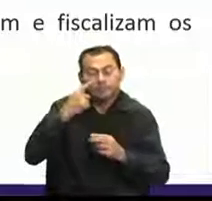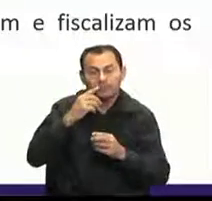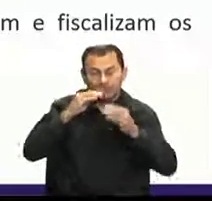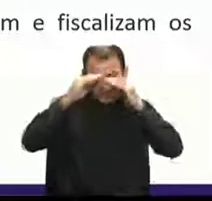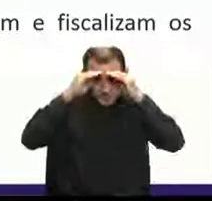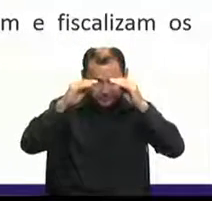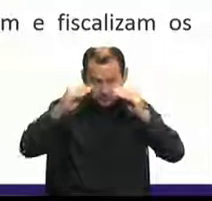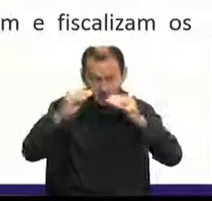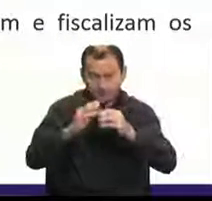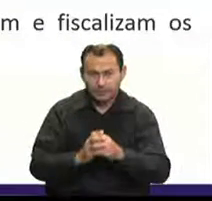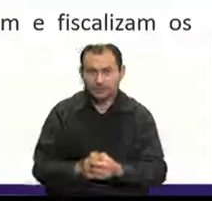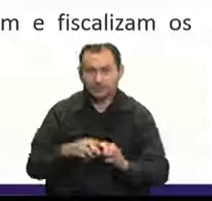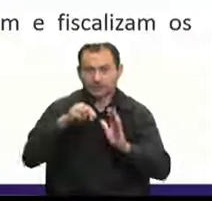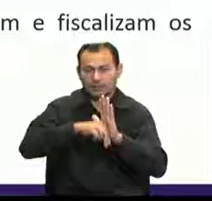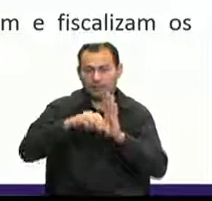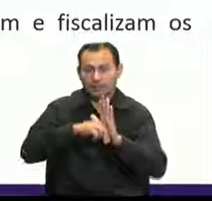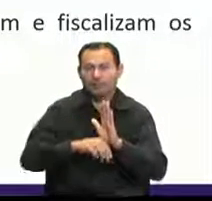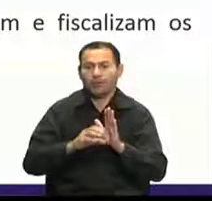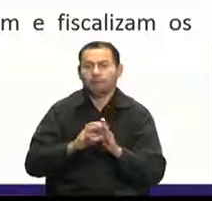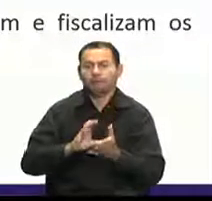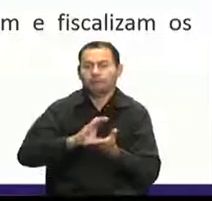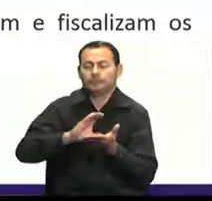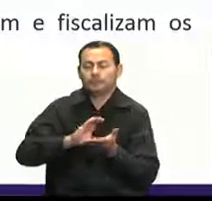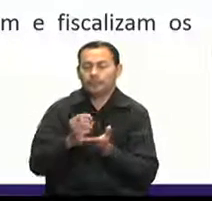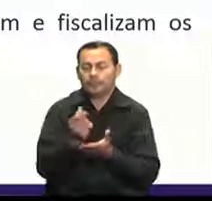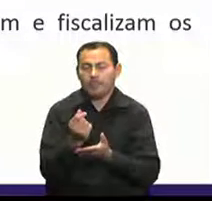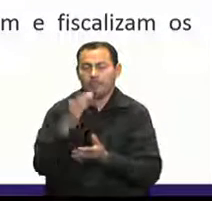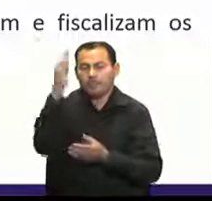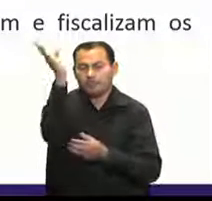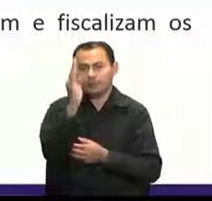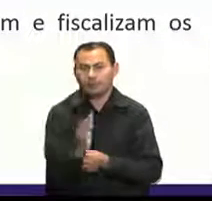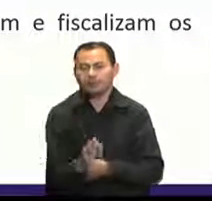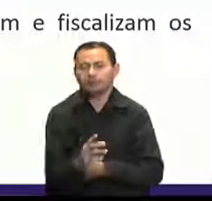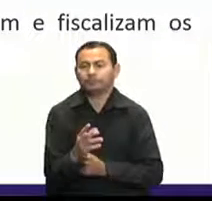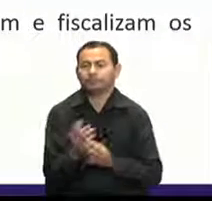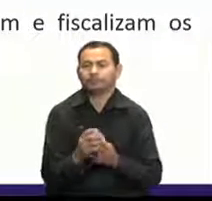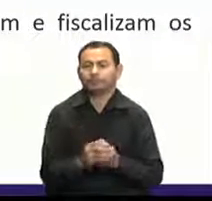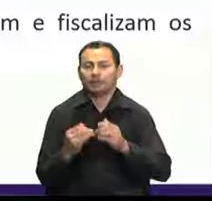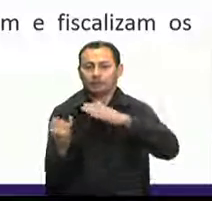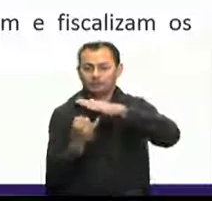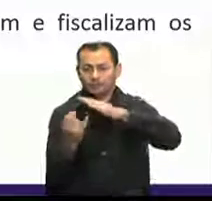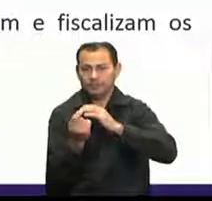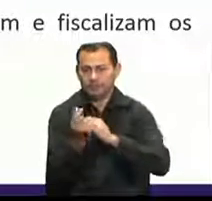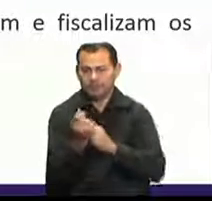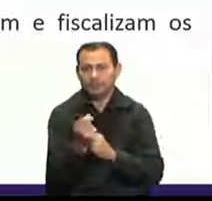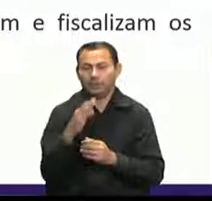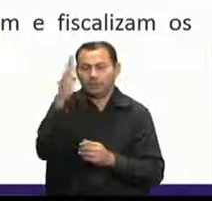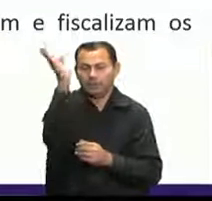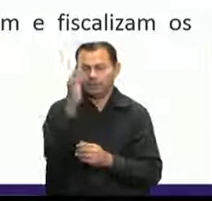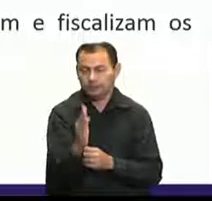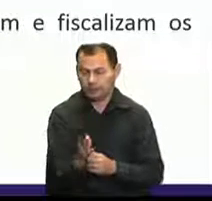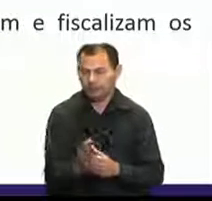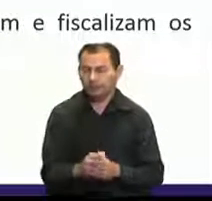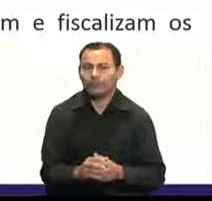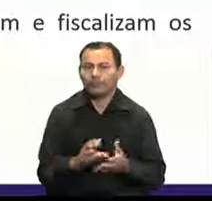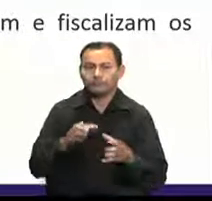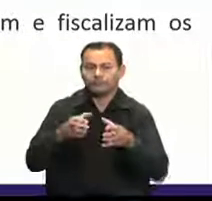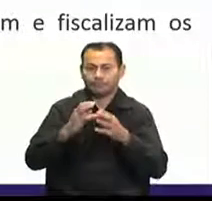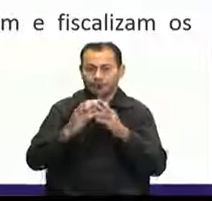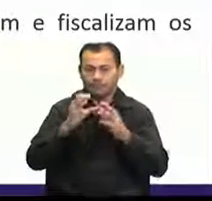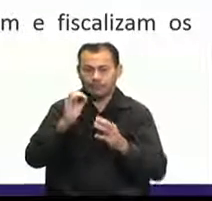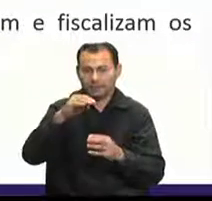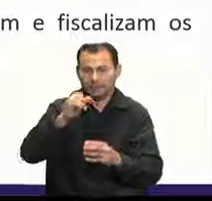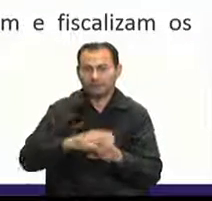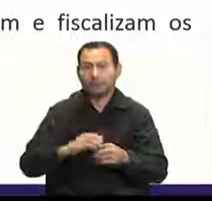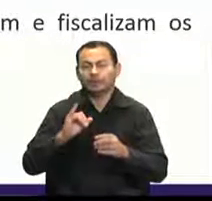cumprimento das normas do conselho monetário nacional pelas instituições financeiras nacionais comissão de